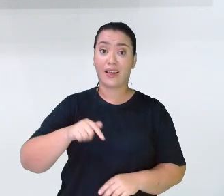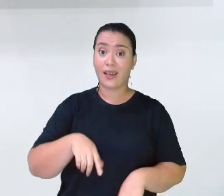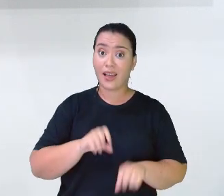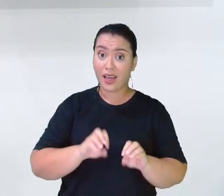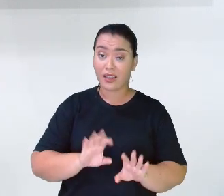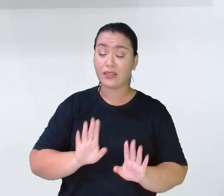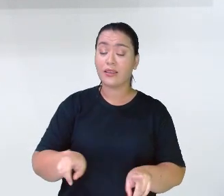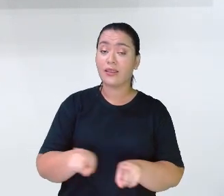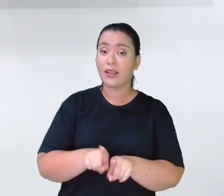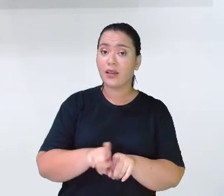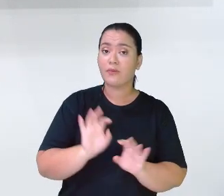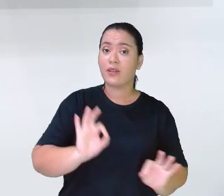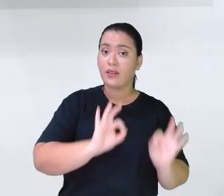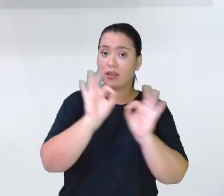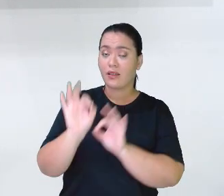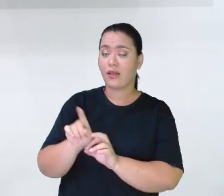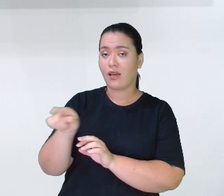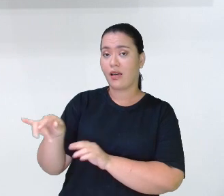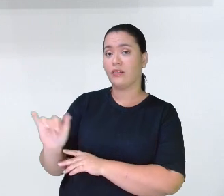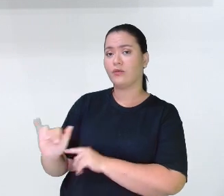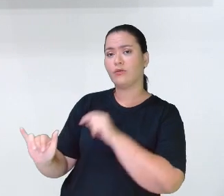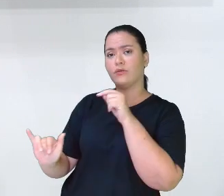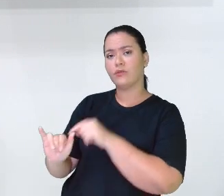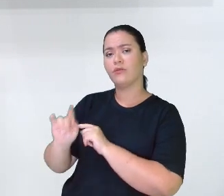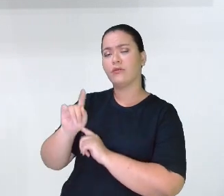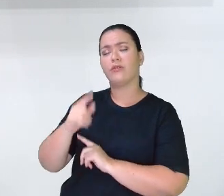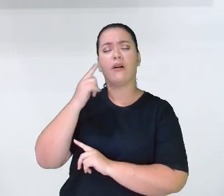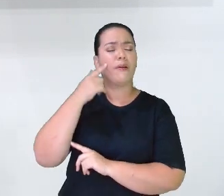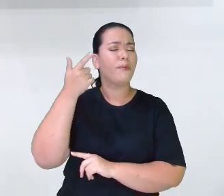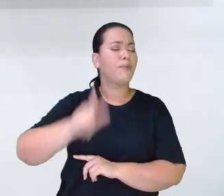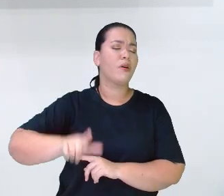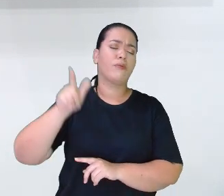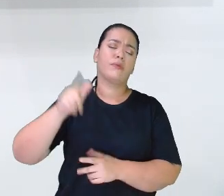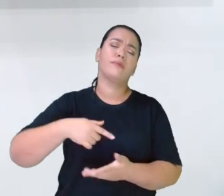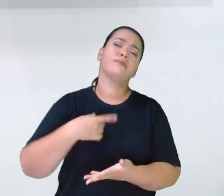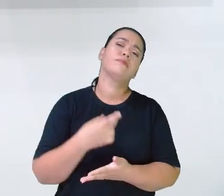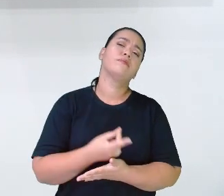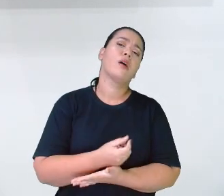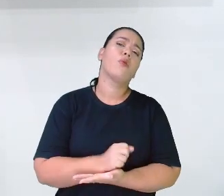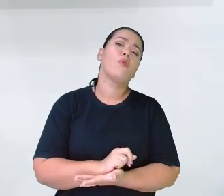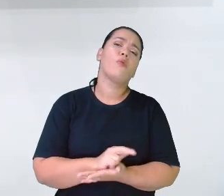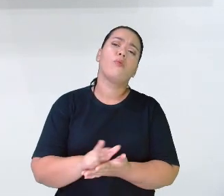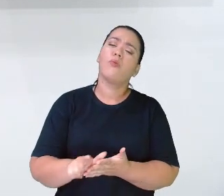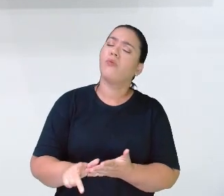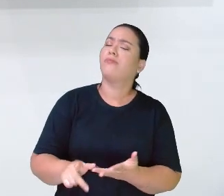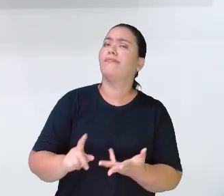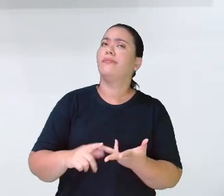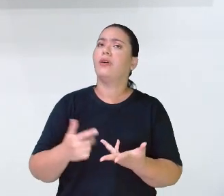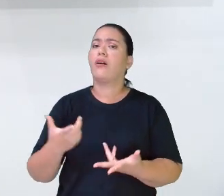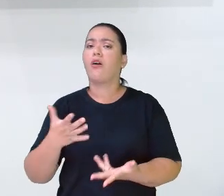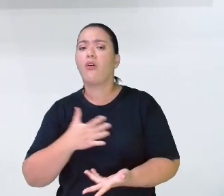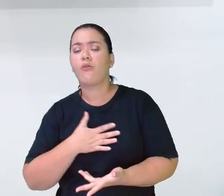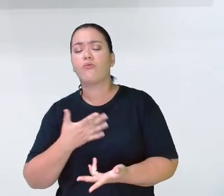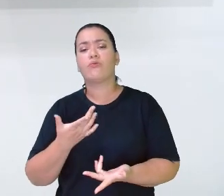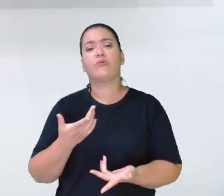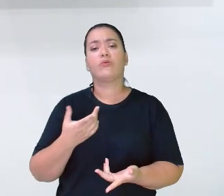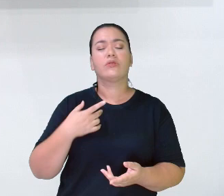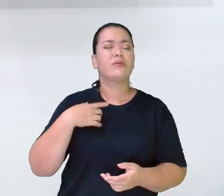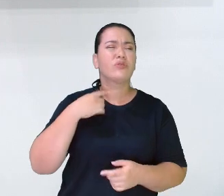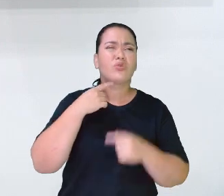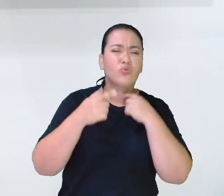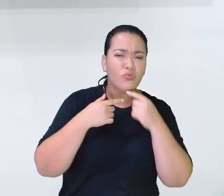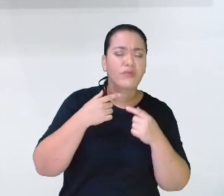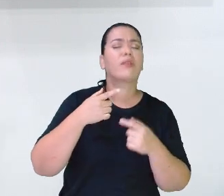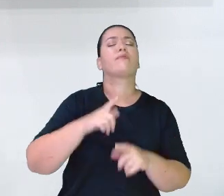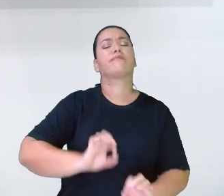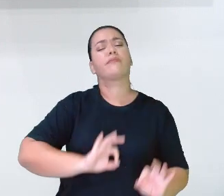estará disponível no YouTube e você vai poder revê-la quantas vezes você quiser, ou porque gostou, ou porque ficou com um pouco de